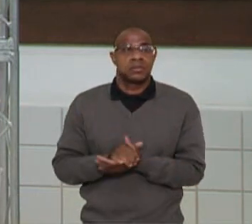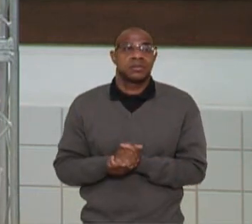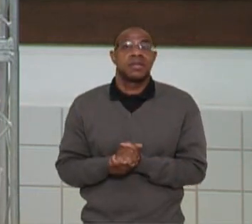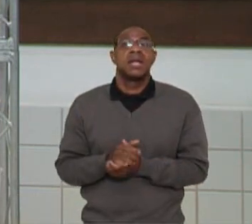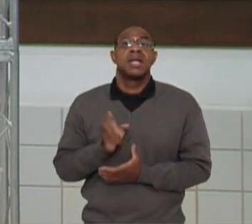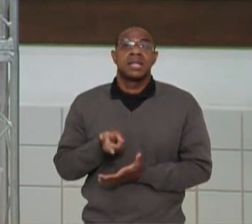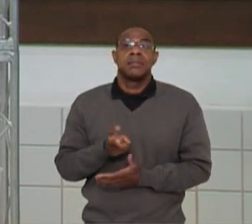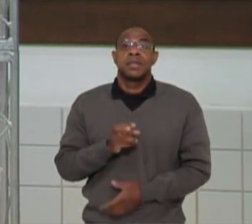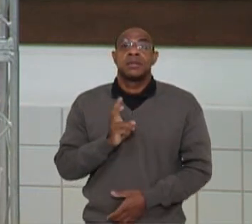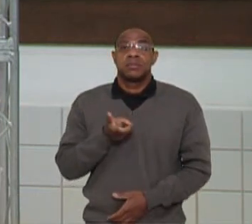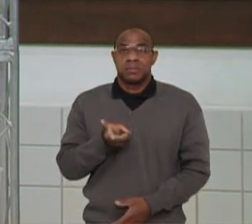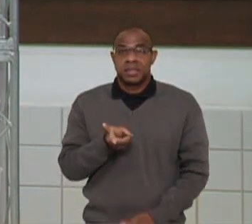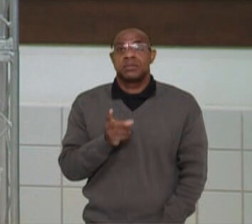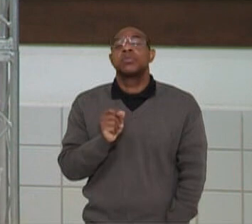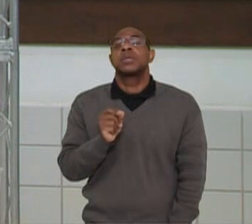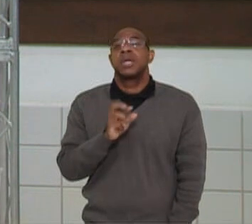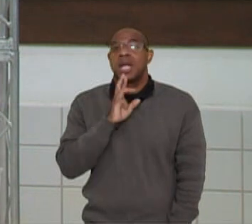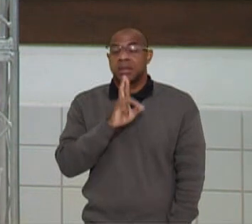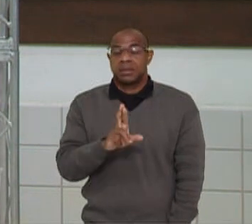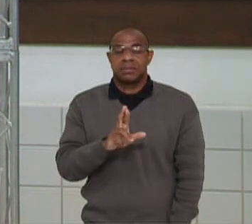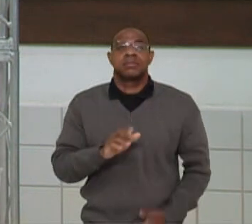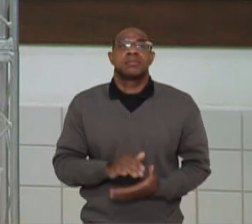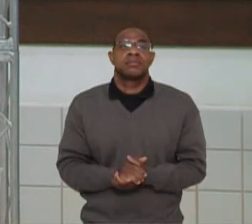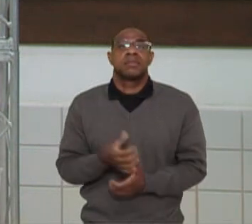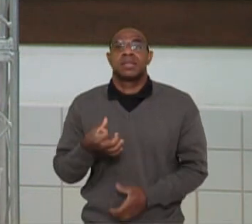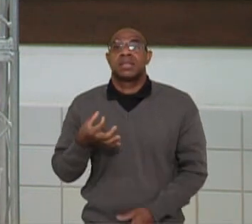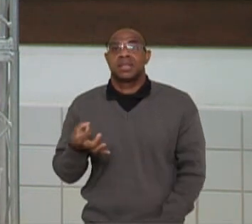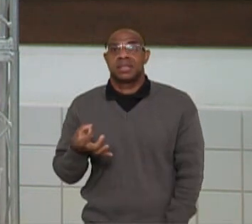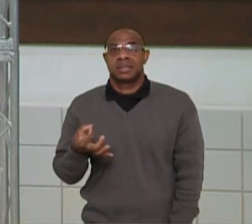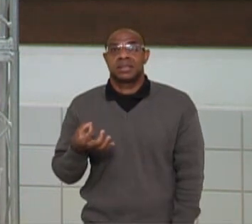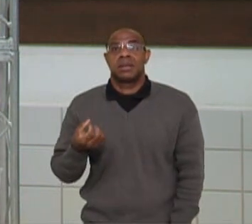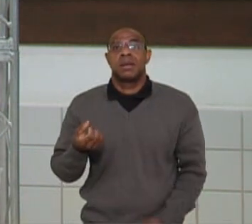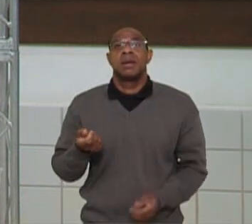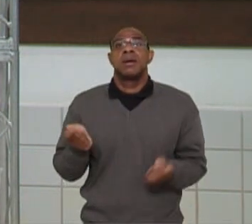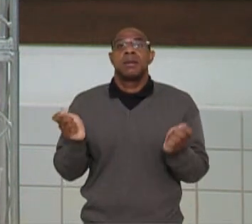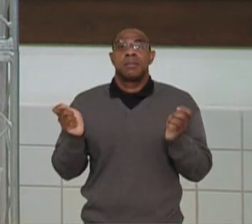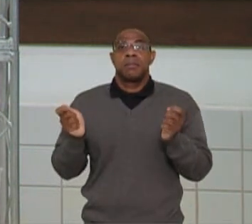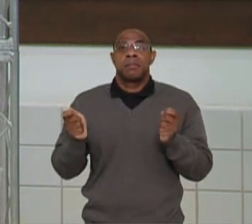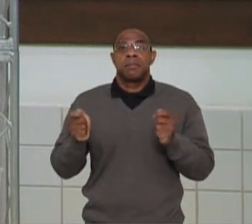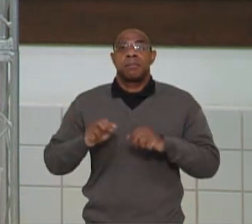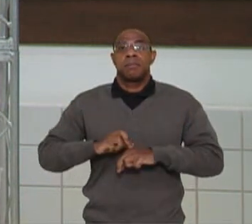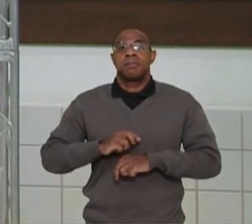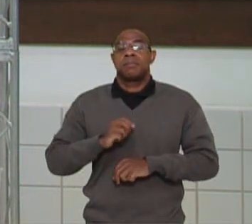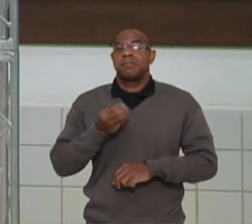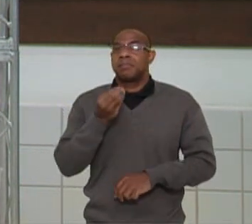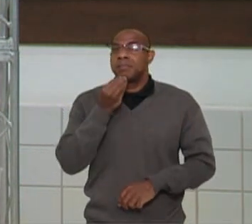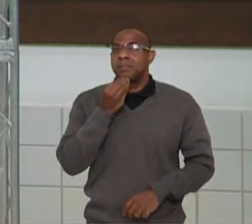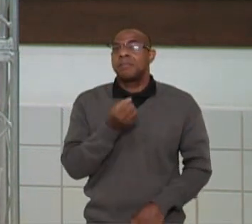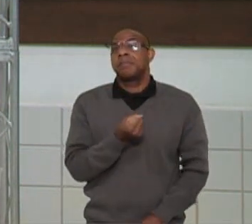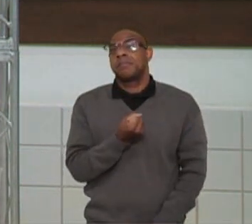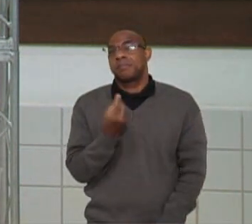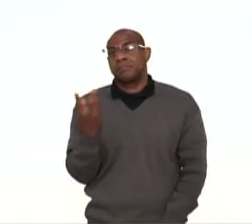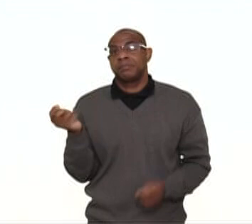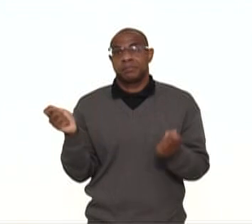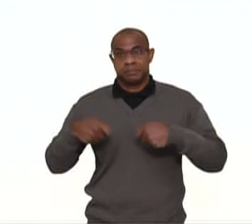mesmo resultado. 60 possibilidades. Beleza? 60 números. Tá certo? Vamos conferir a resposta comigo,